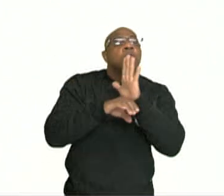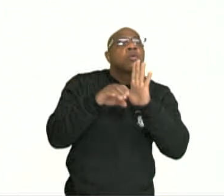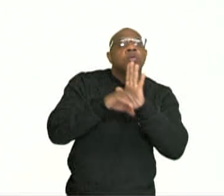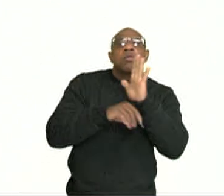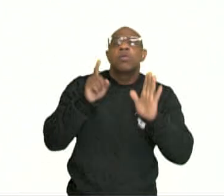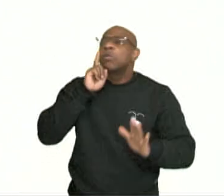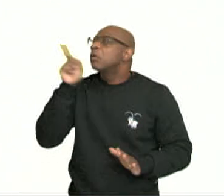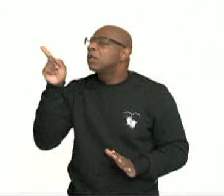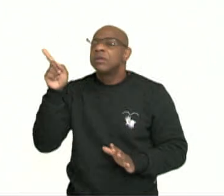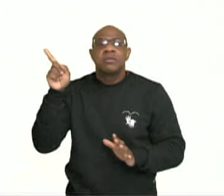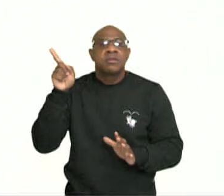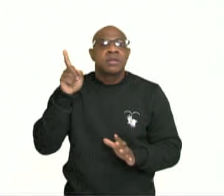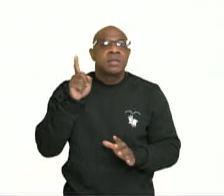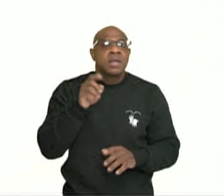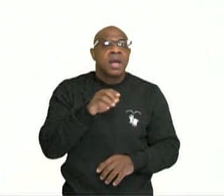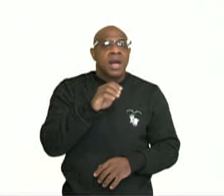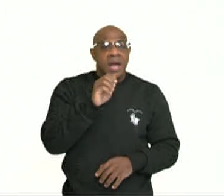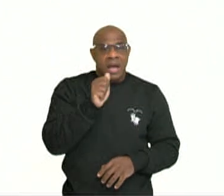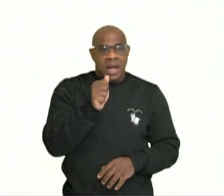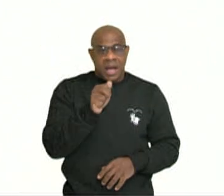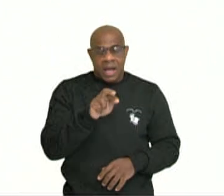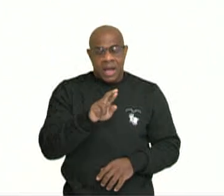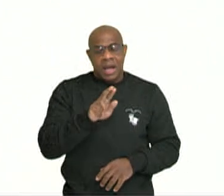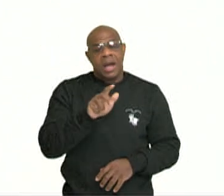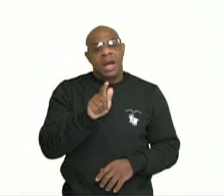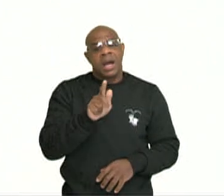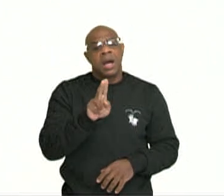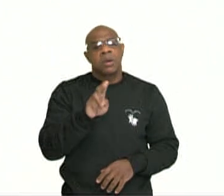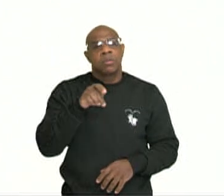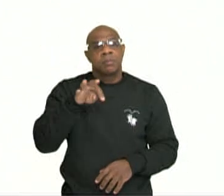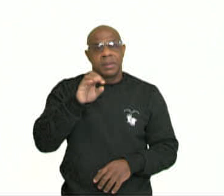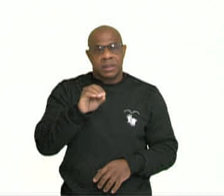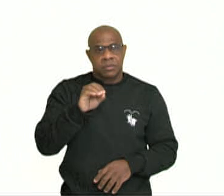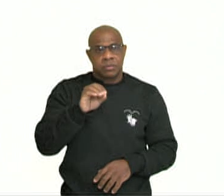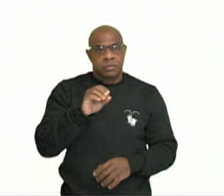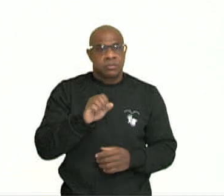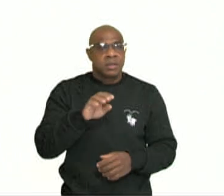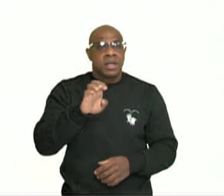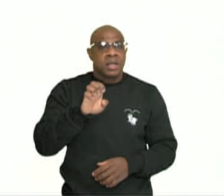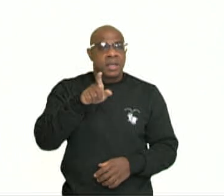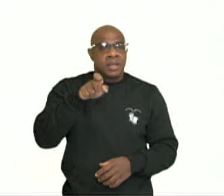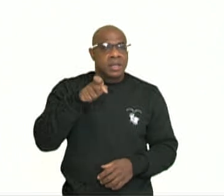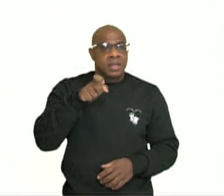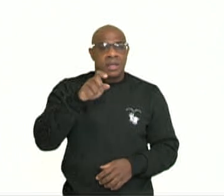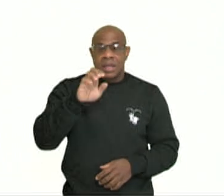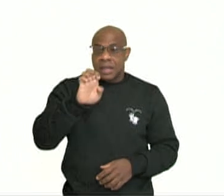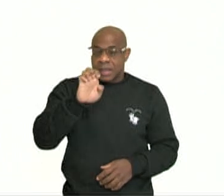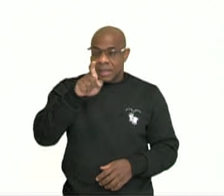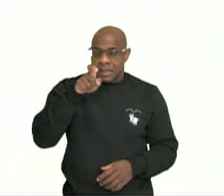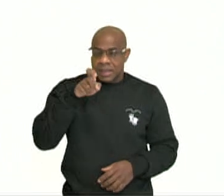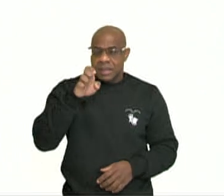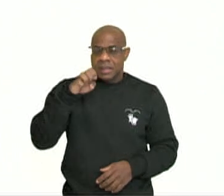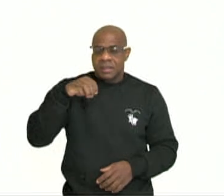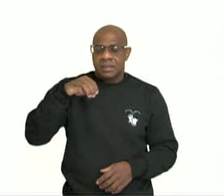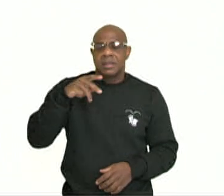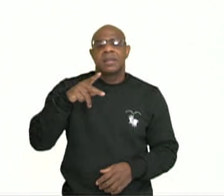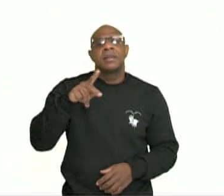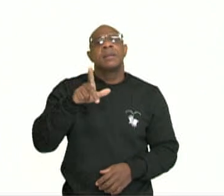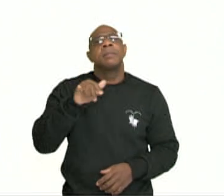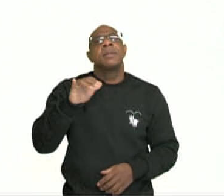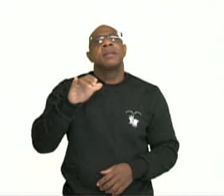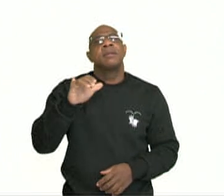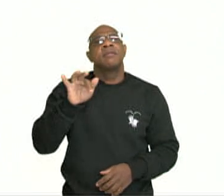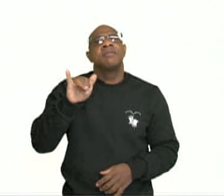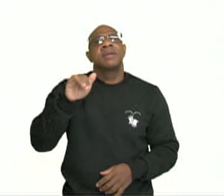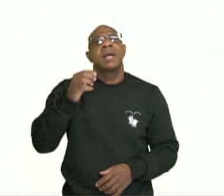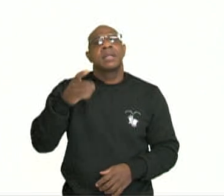argumento de exemplificação? A gente usa uma ilustração por meio de casos de amplo conhecimento. Olha aqui.